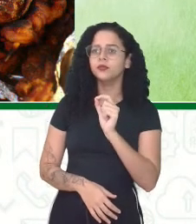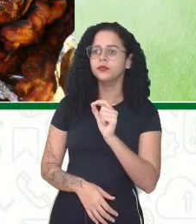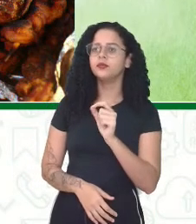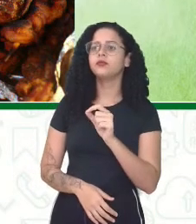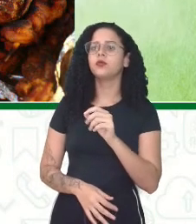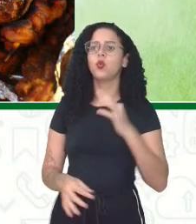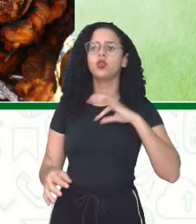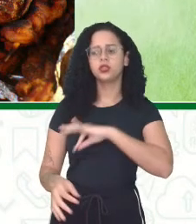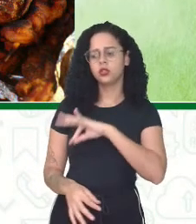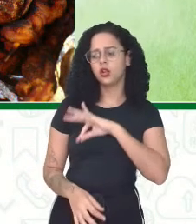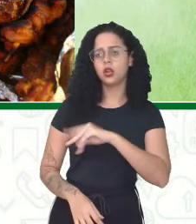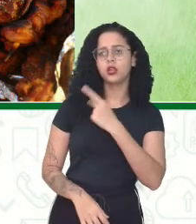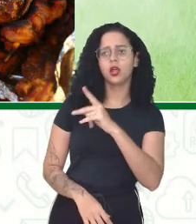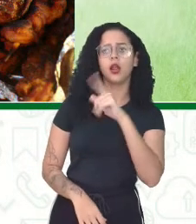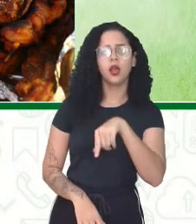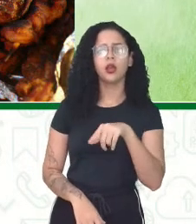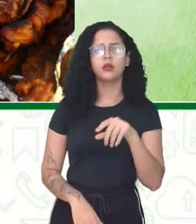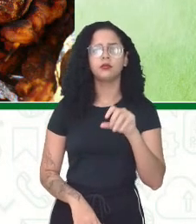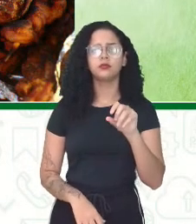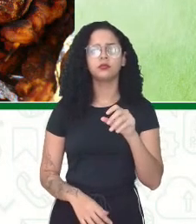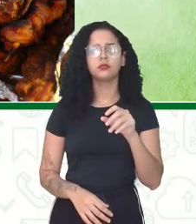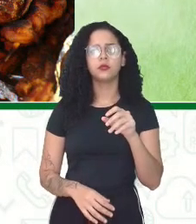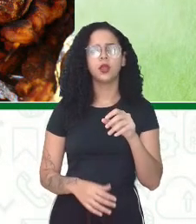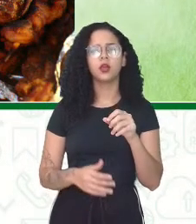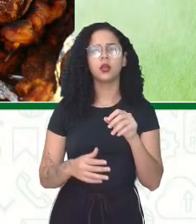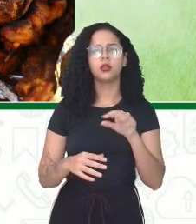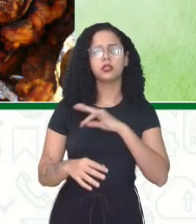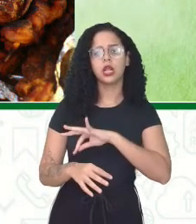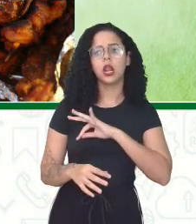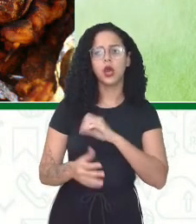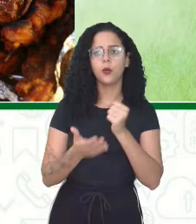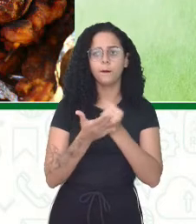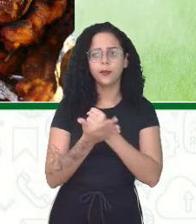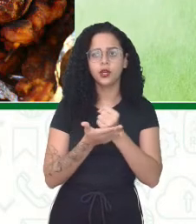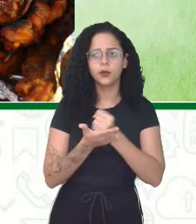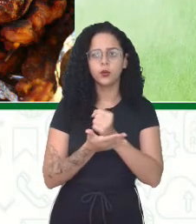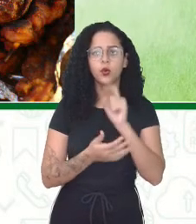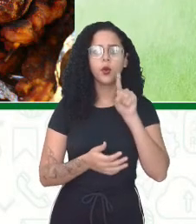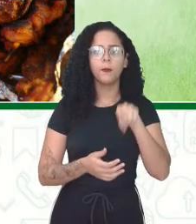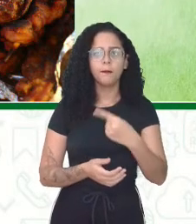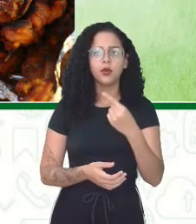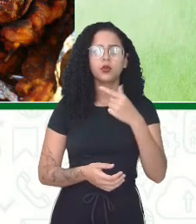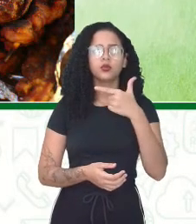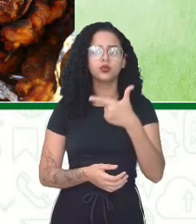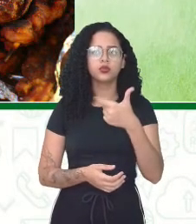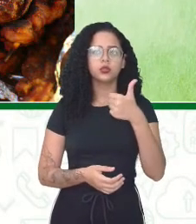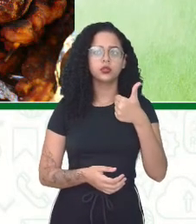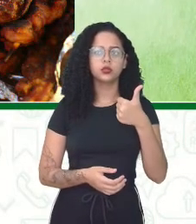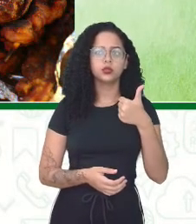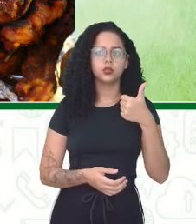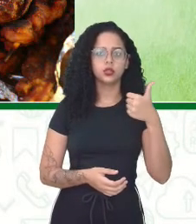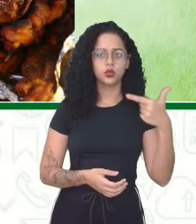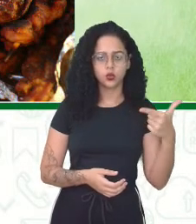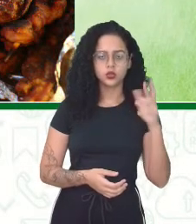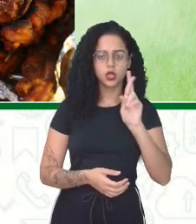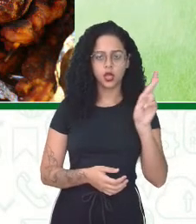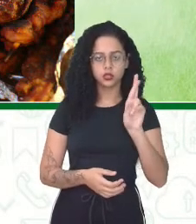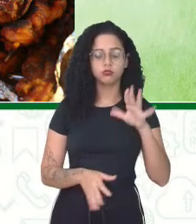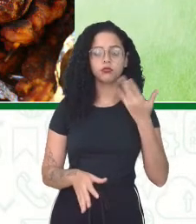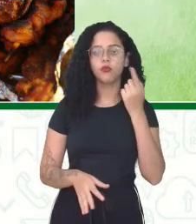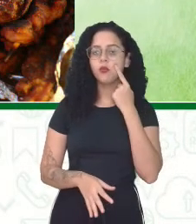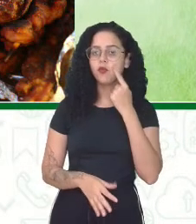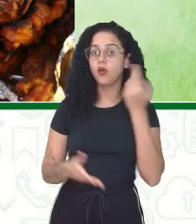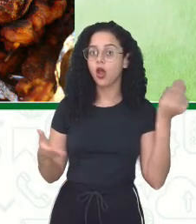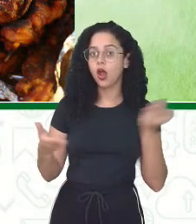é um salário mínimo, olha, R$ 1.212, Então, vamos ver agora o